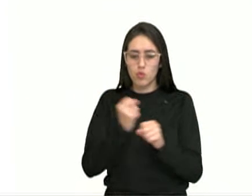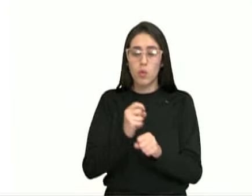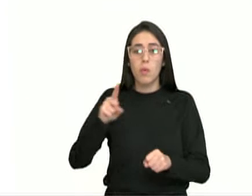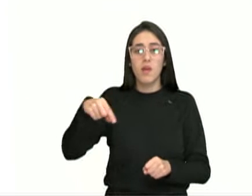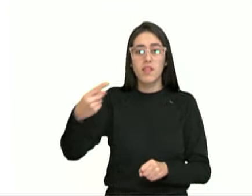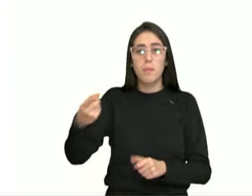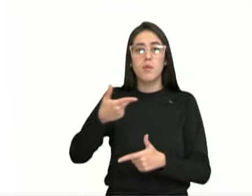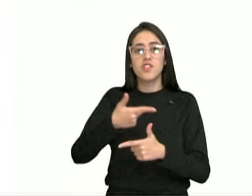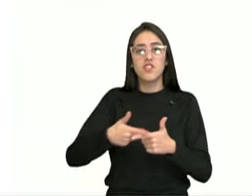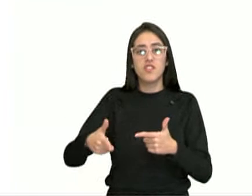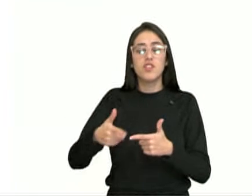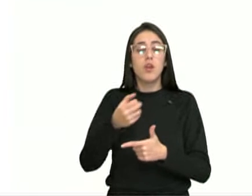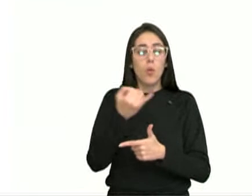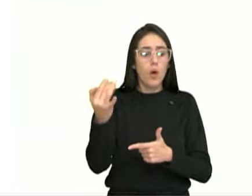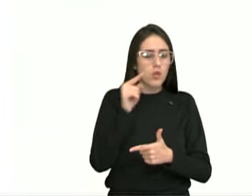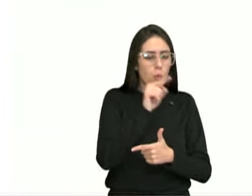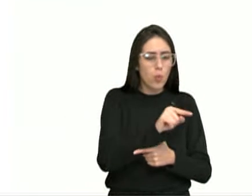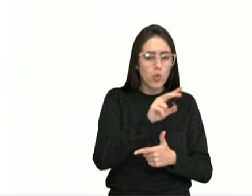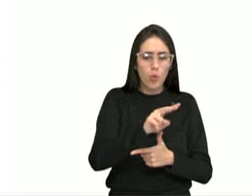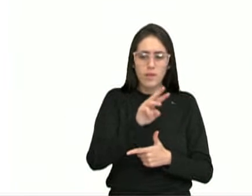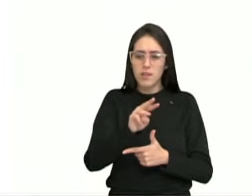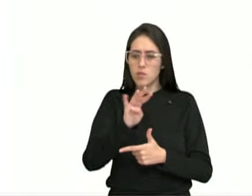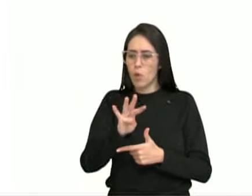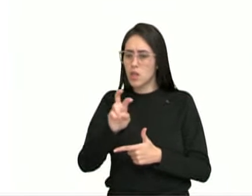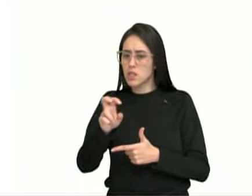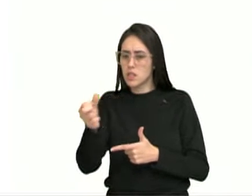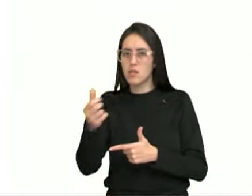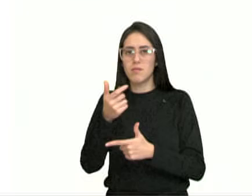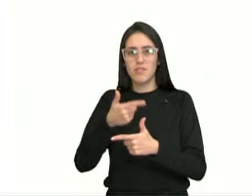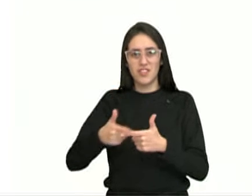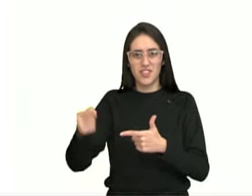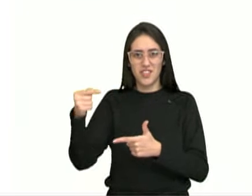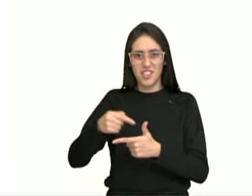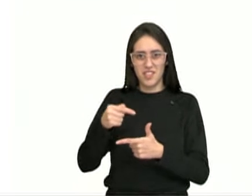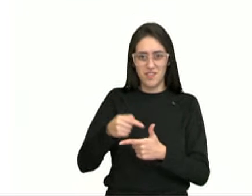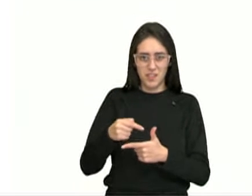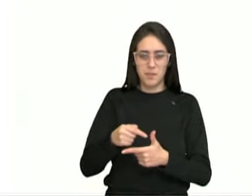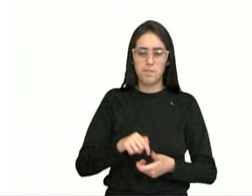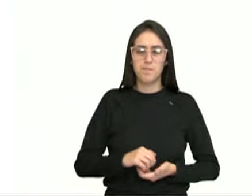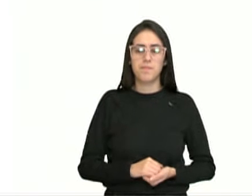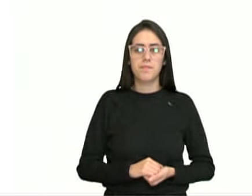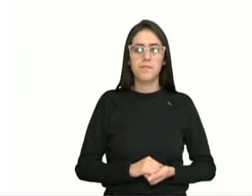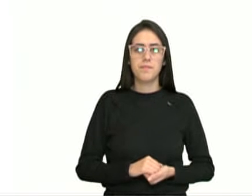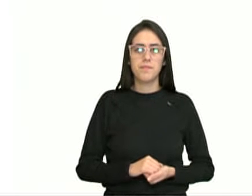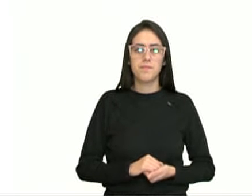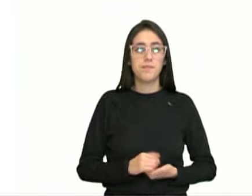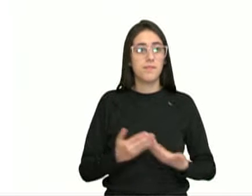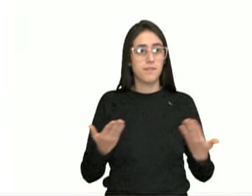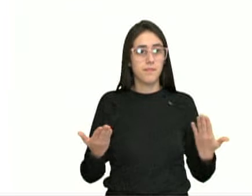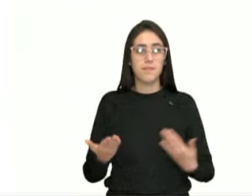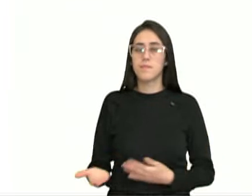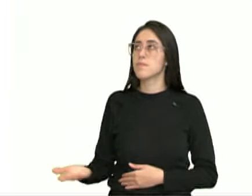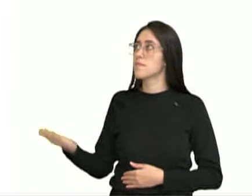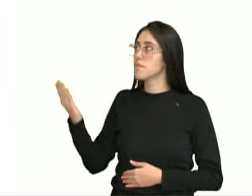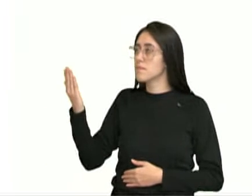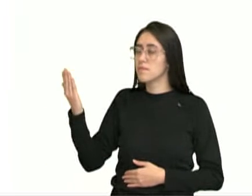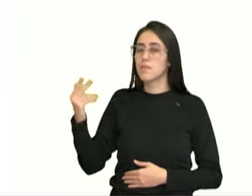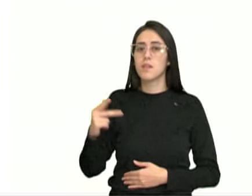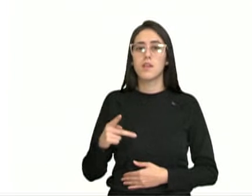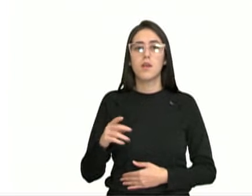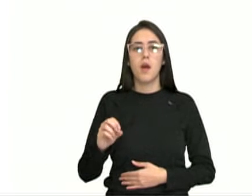dividir pela quantidade dos valores que eu estou analisando. Agora, a